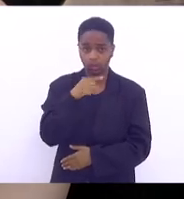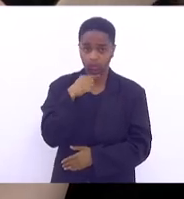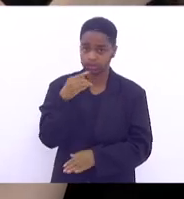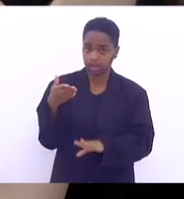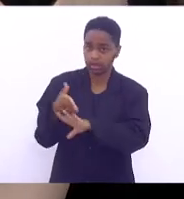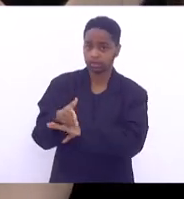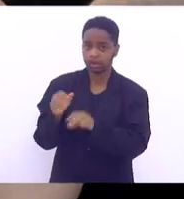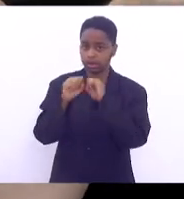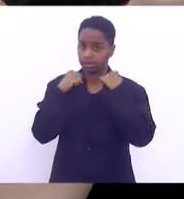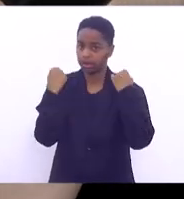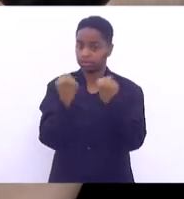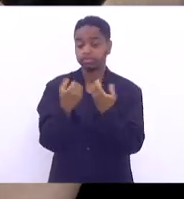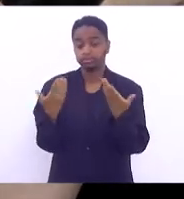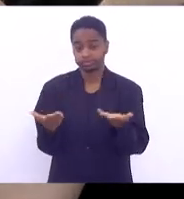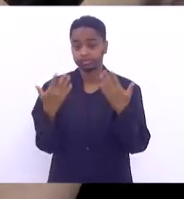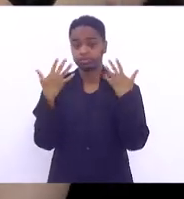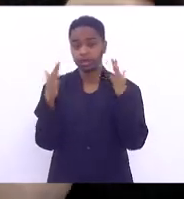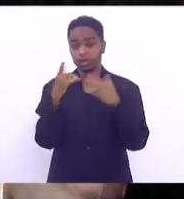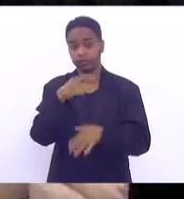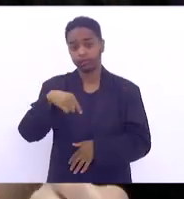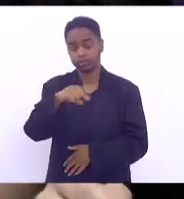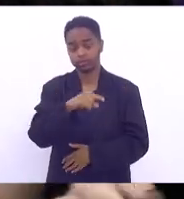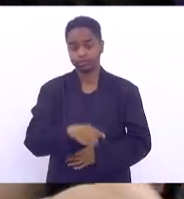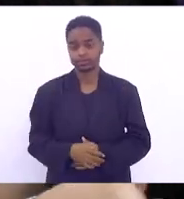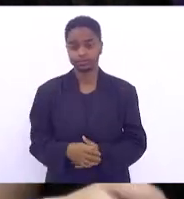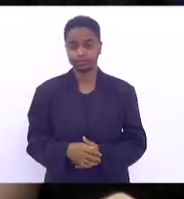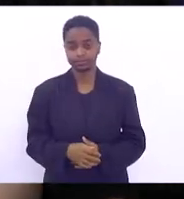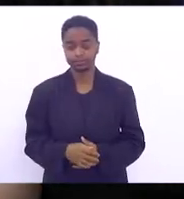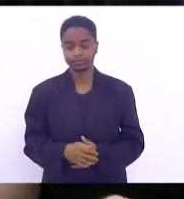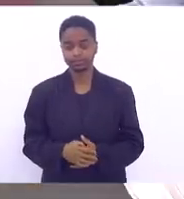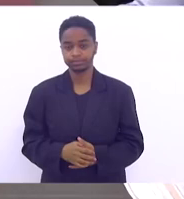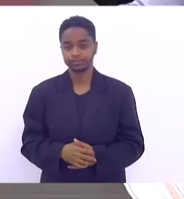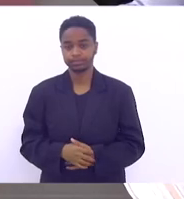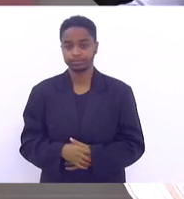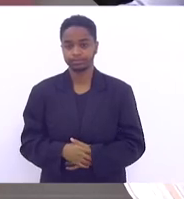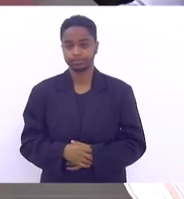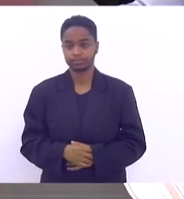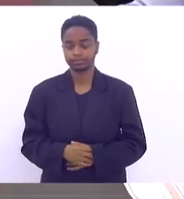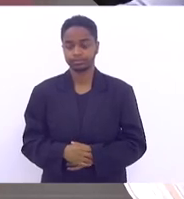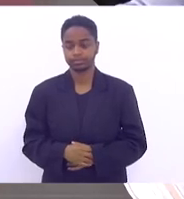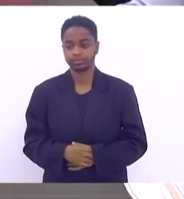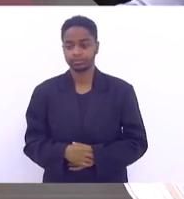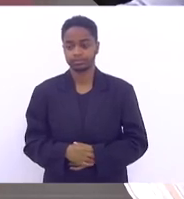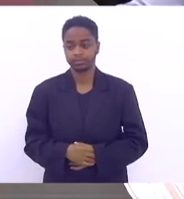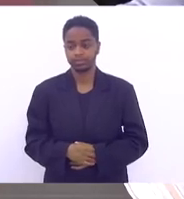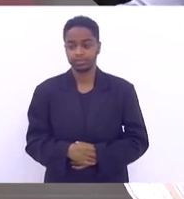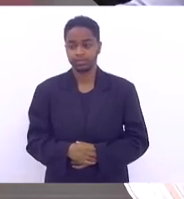Então, parabenizar a Vossa Excelência aí pela iniciativa. Presidente. Deputado.